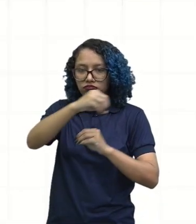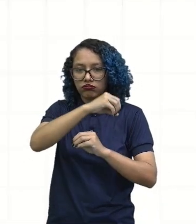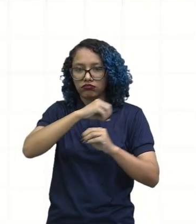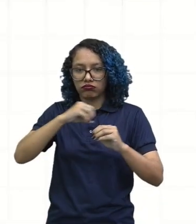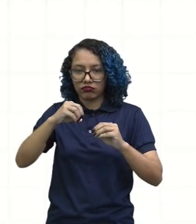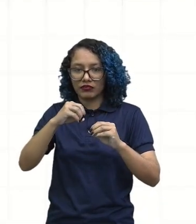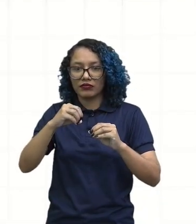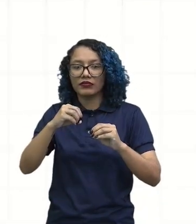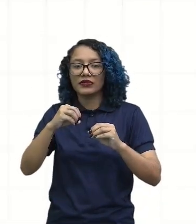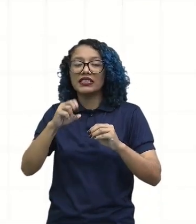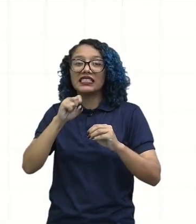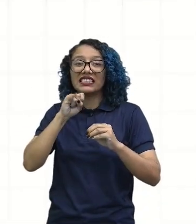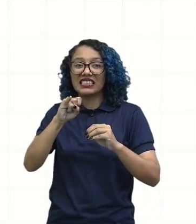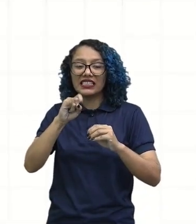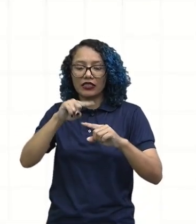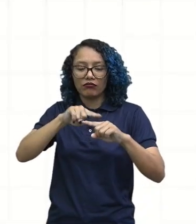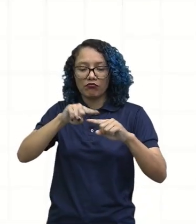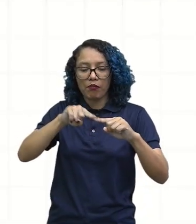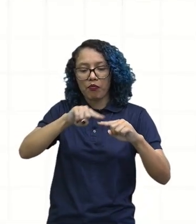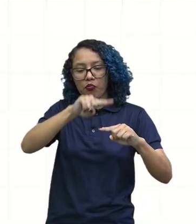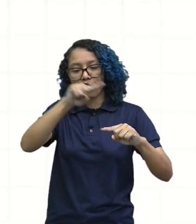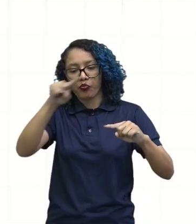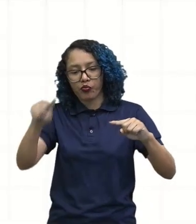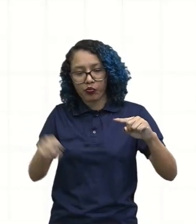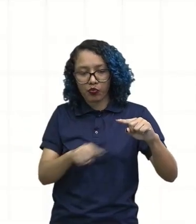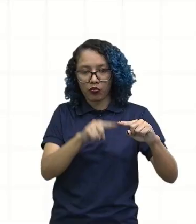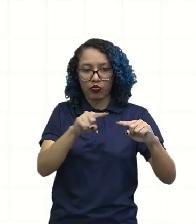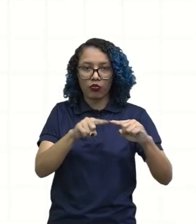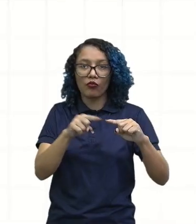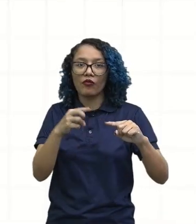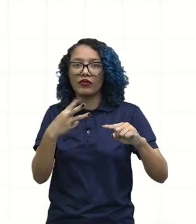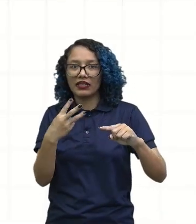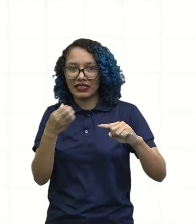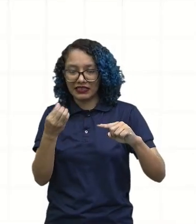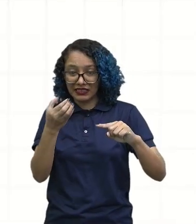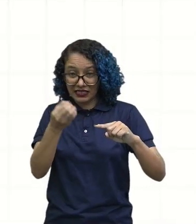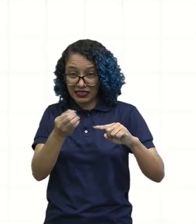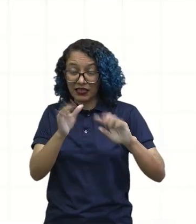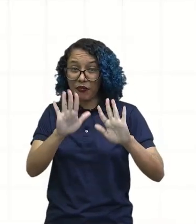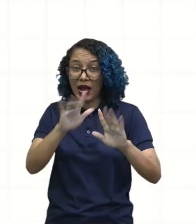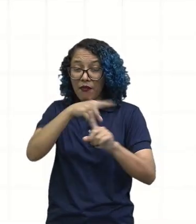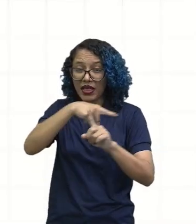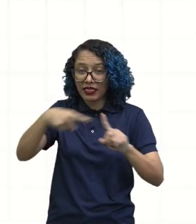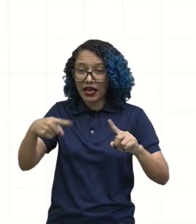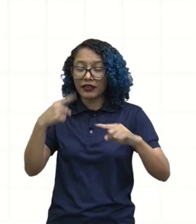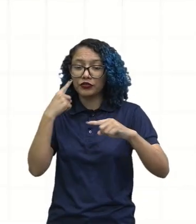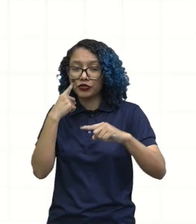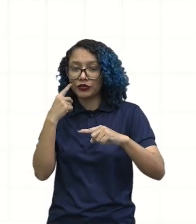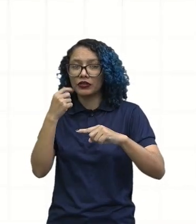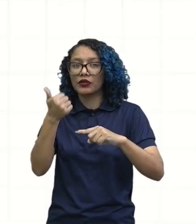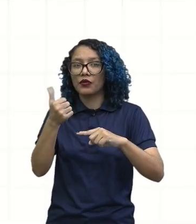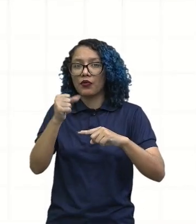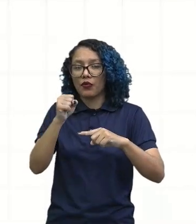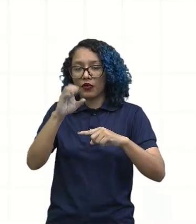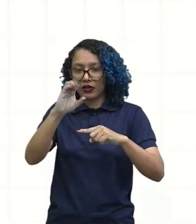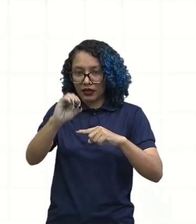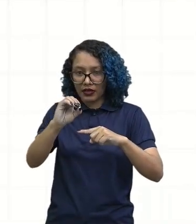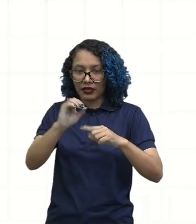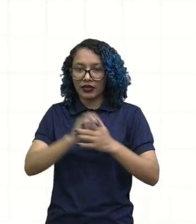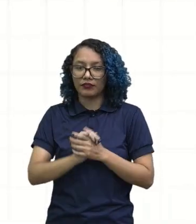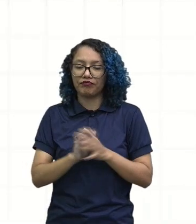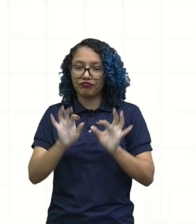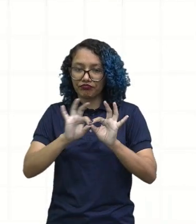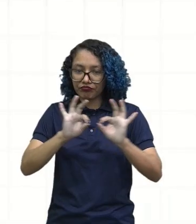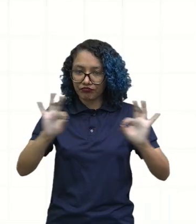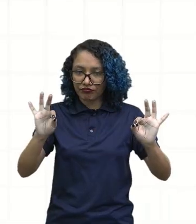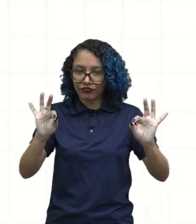graus. Marca bem essa informação aqui, ó. Ângulo raso, uma volta inteira, equivale a 360 graus. Ou seja, qualquer ponto sobre essa reta,